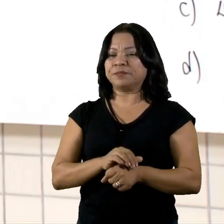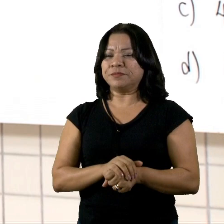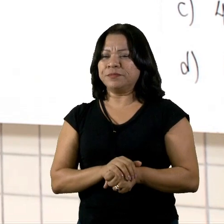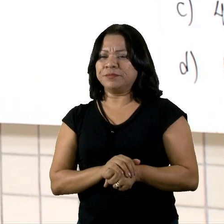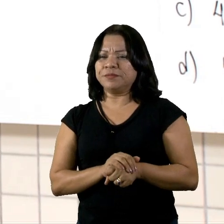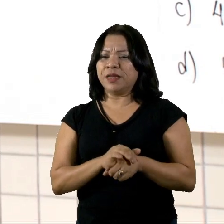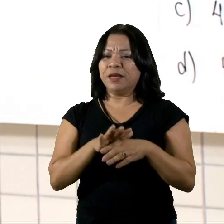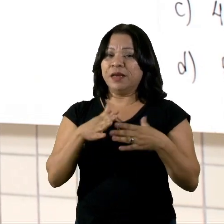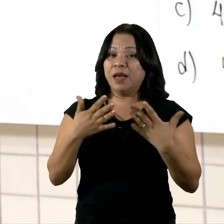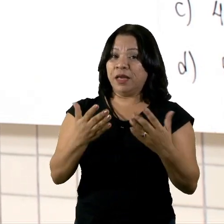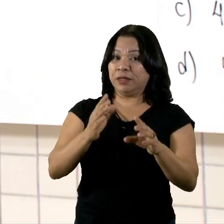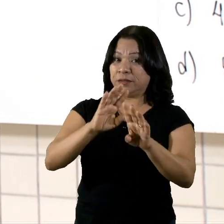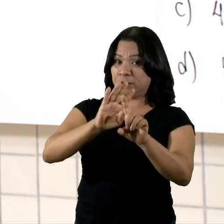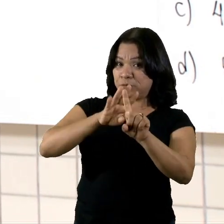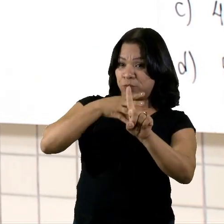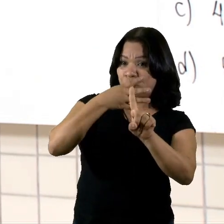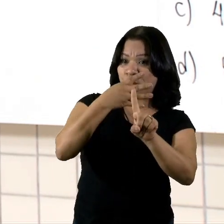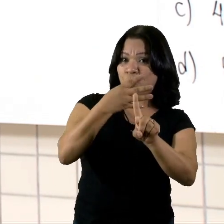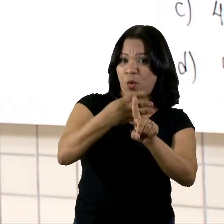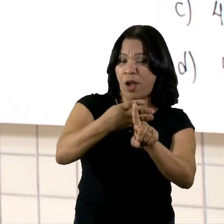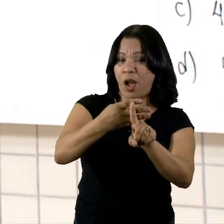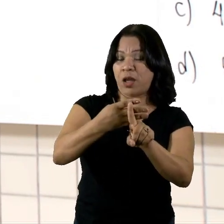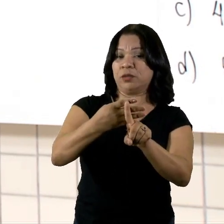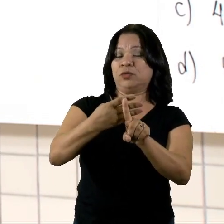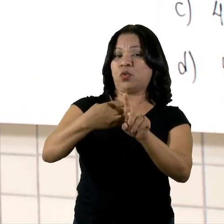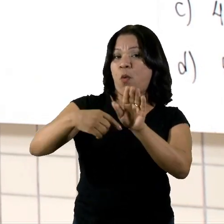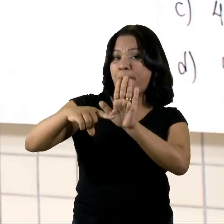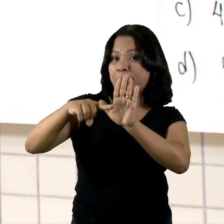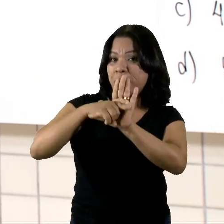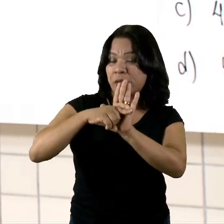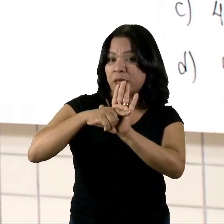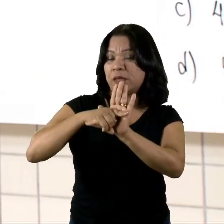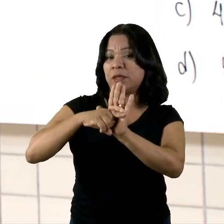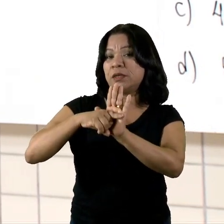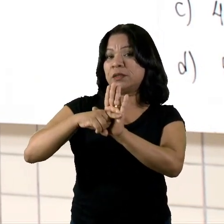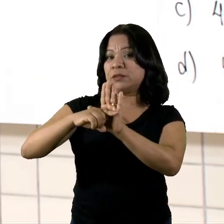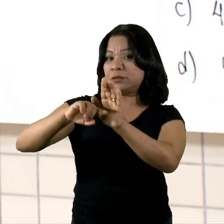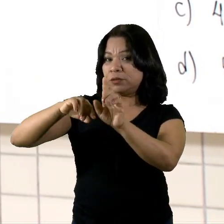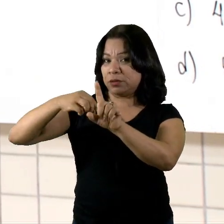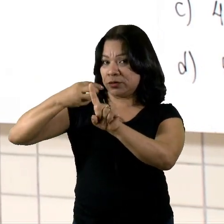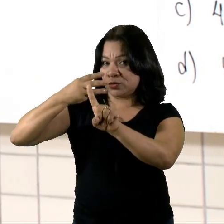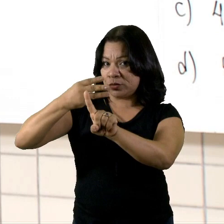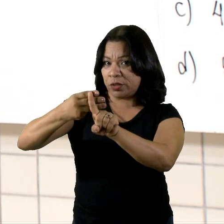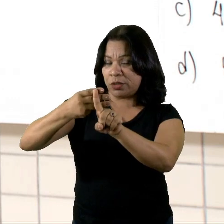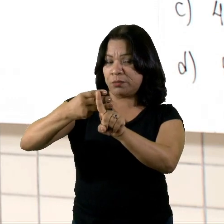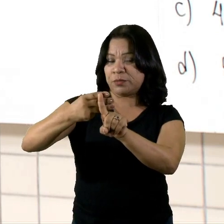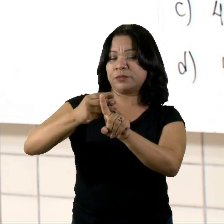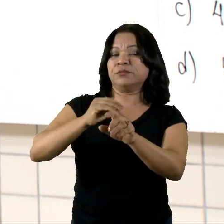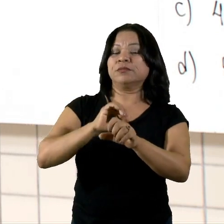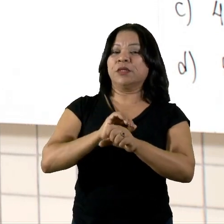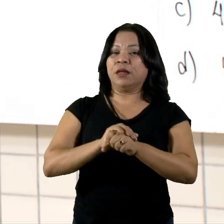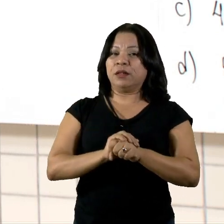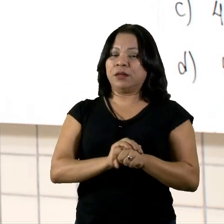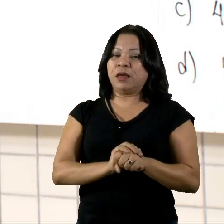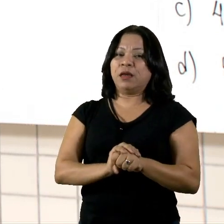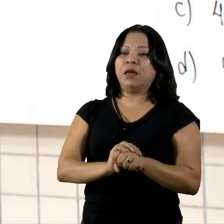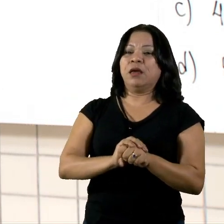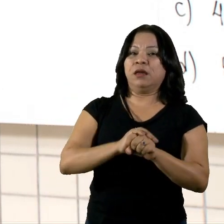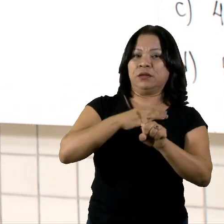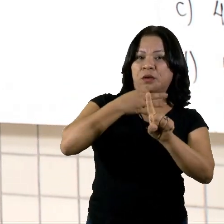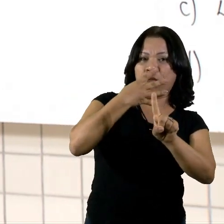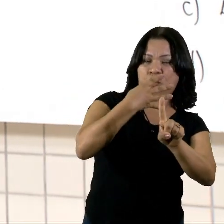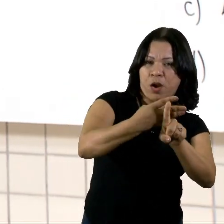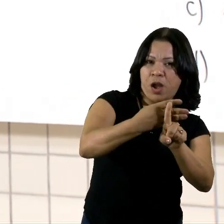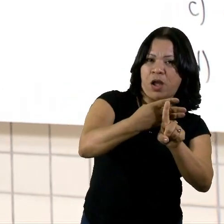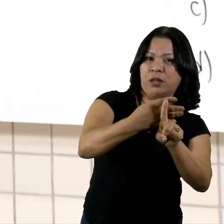desse quádruplo, eu vou subtrair o triplo. Então, ficaria assim, o quádruplo de um número menos o triplo desse número,